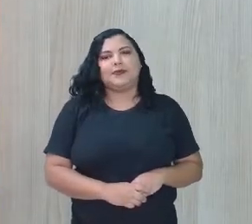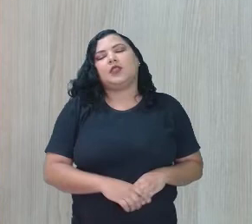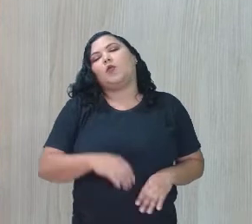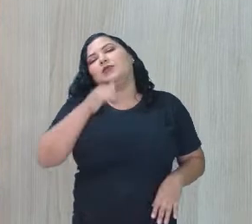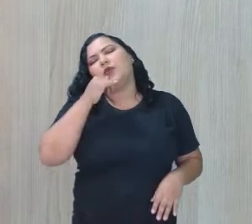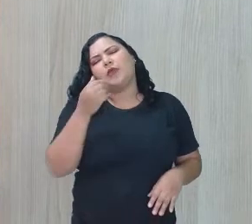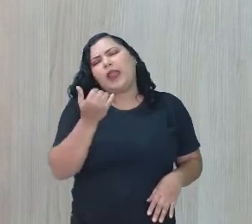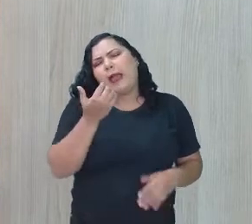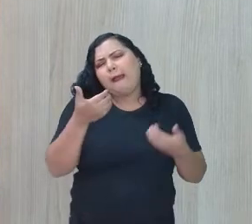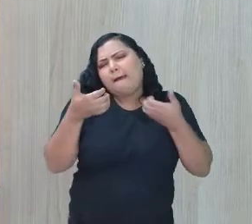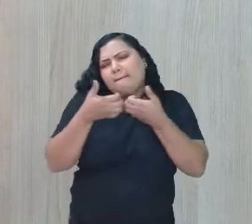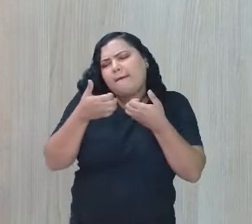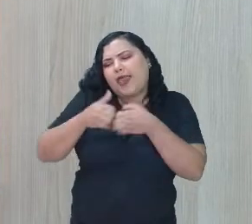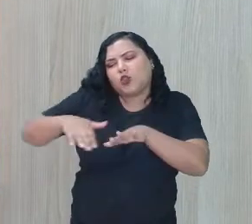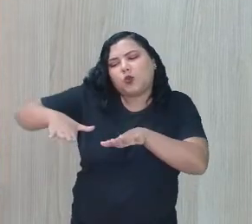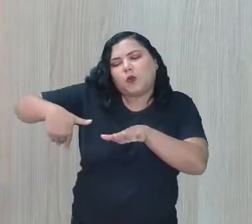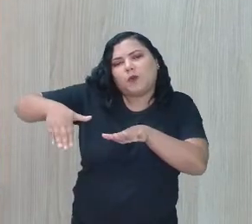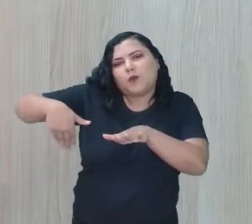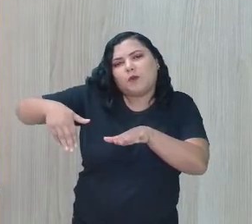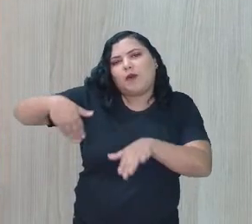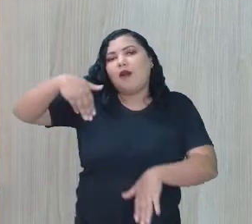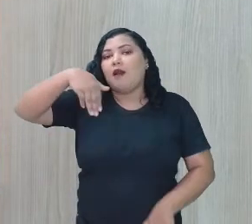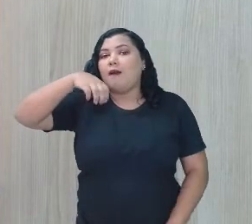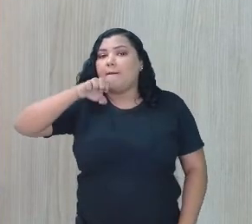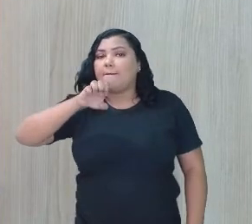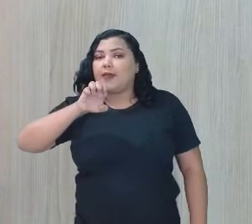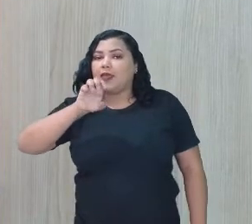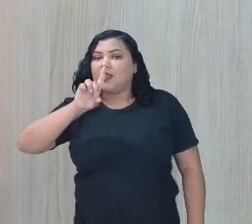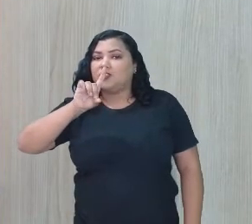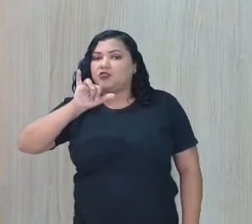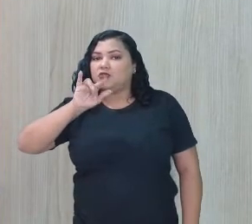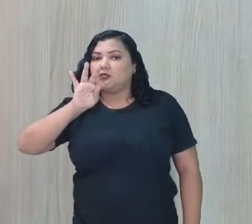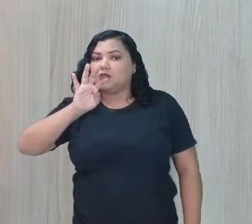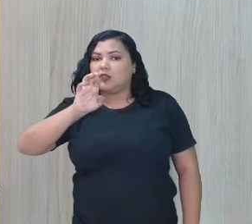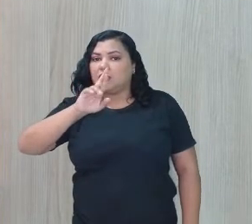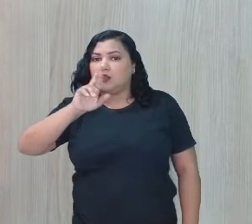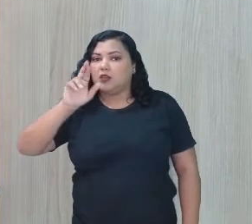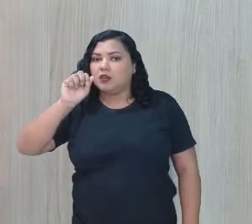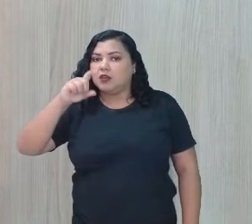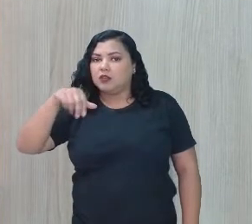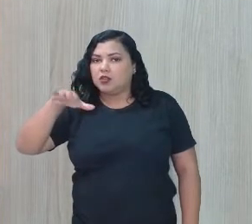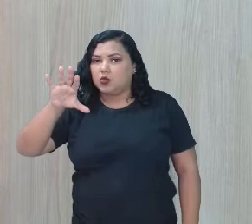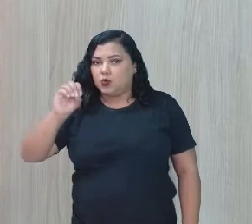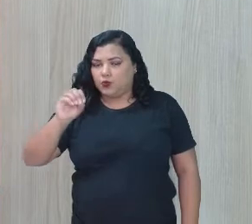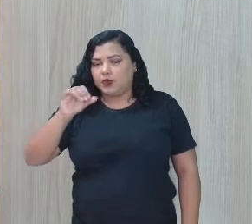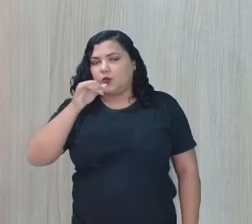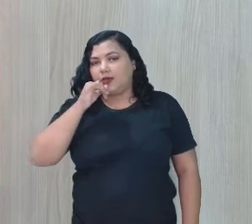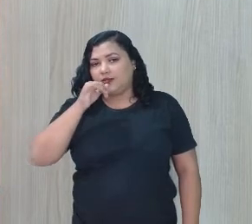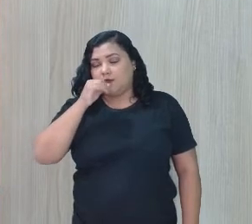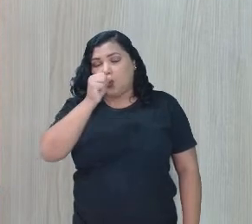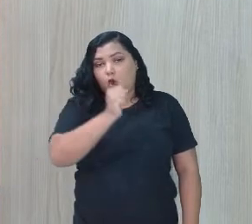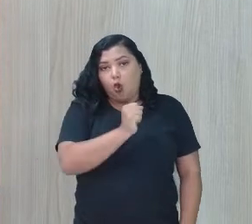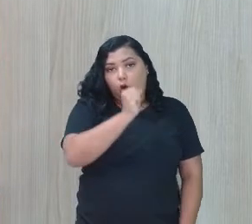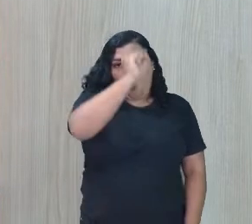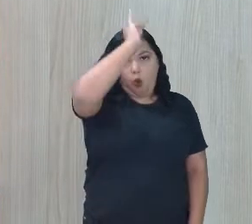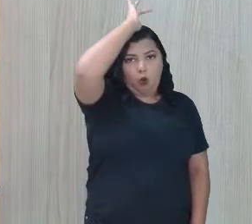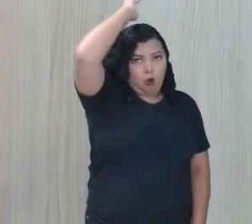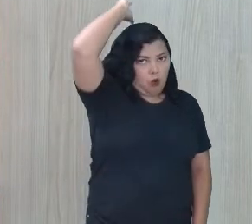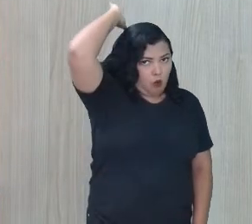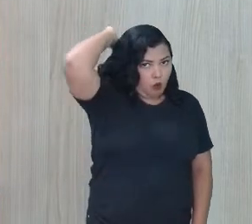mar Mediterrâneo. Eu vou chamar a atenção para essa questão de civilização aí, que é o seguinte, os romanos, enquanto império, né,